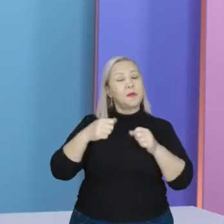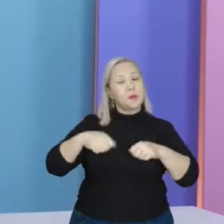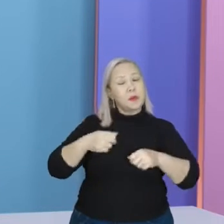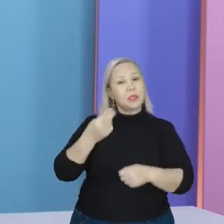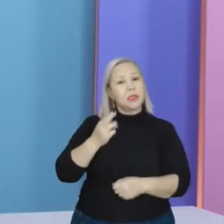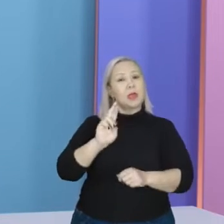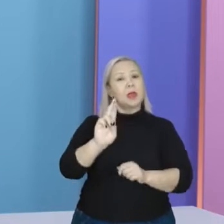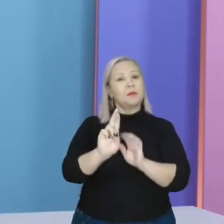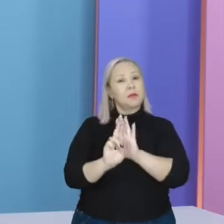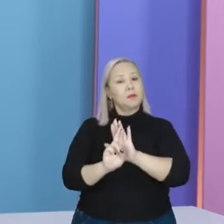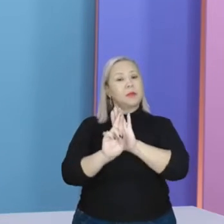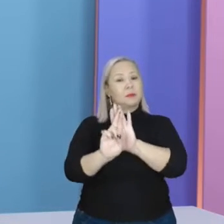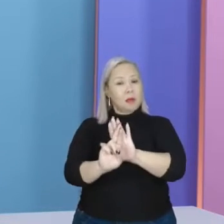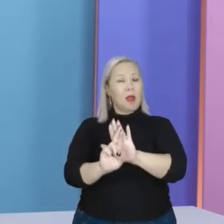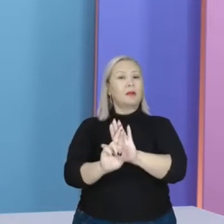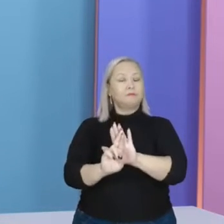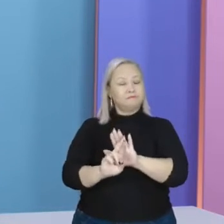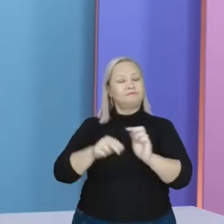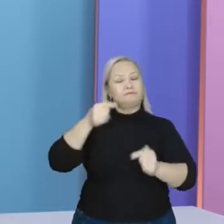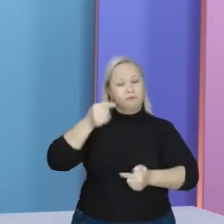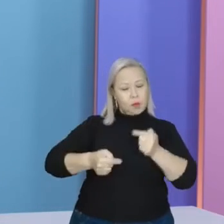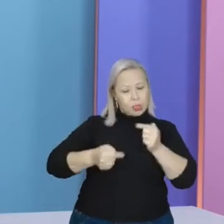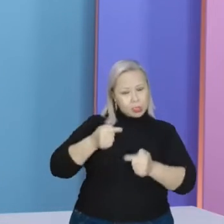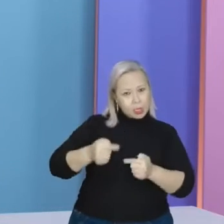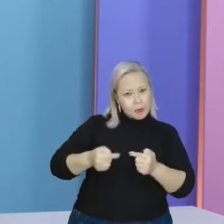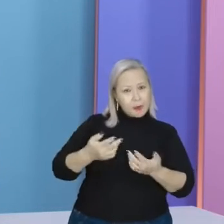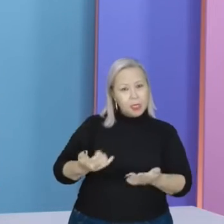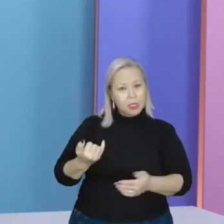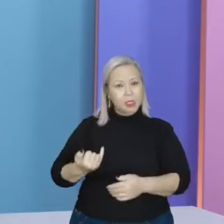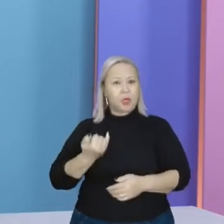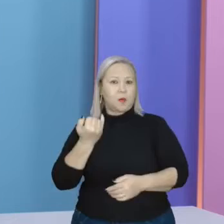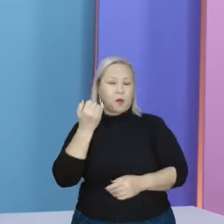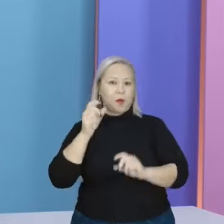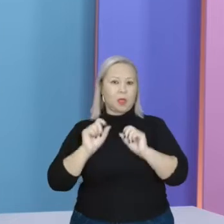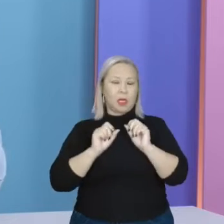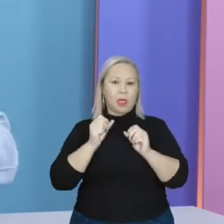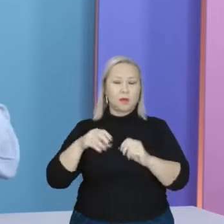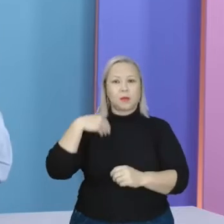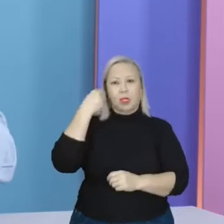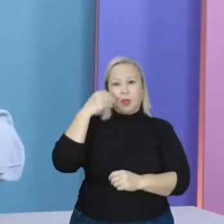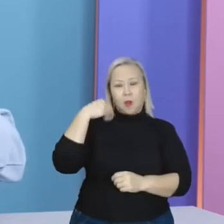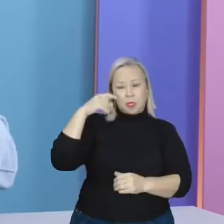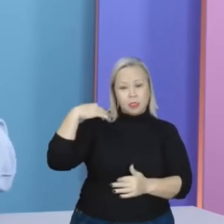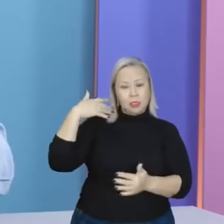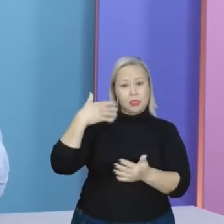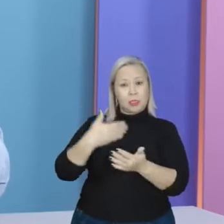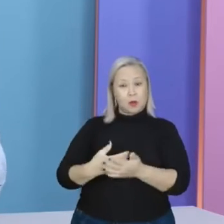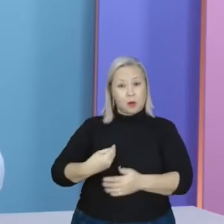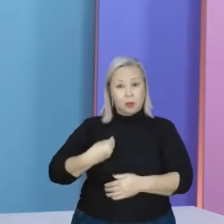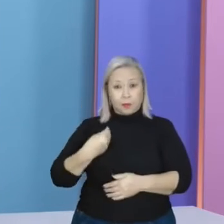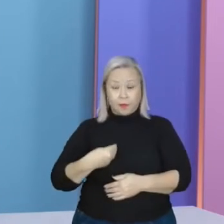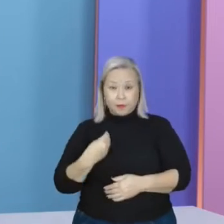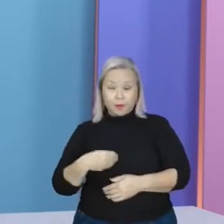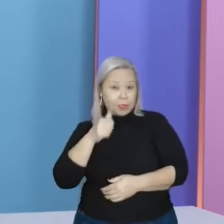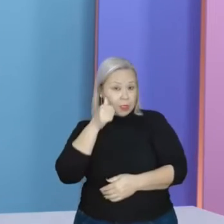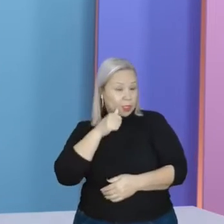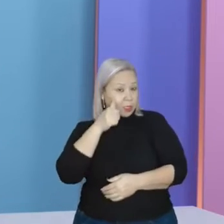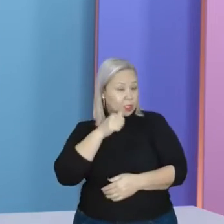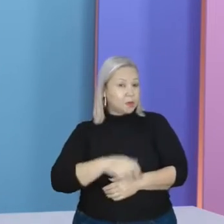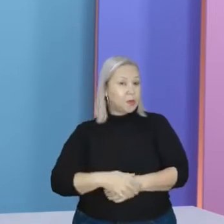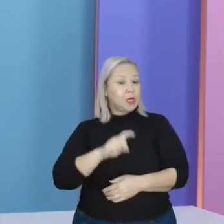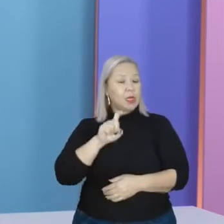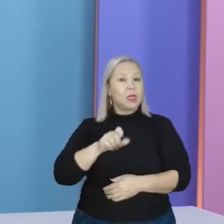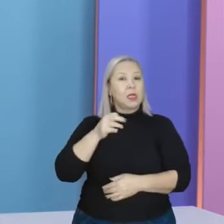representadas, mulheres precisam ser representadas politicamente. É importante que a experiência e a trajetória de vida das mulheres